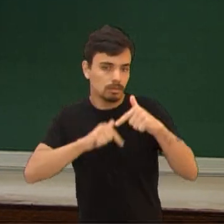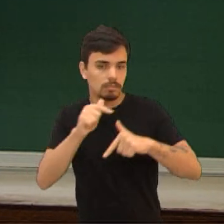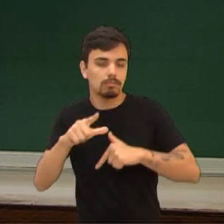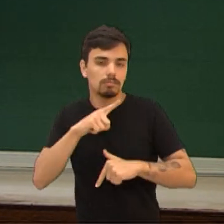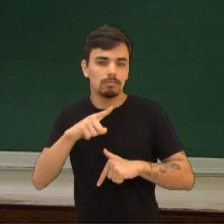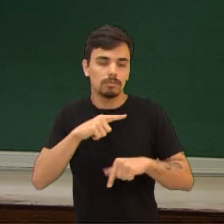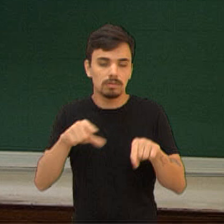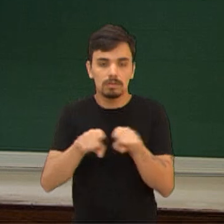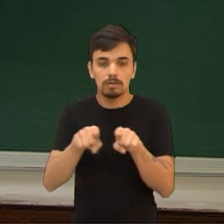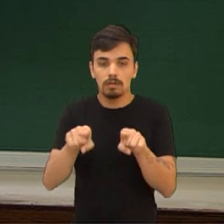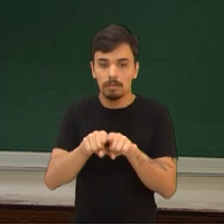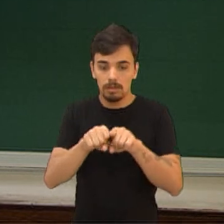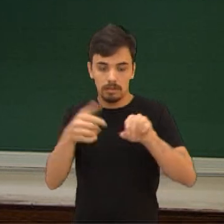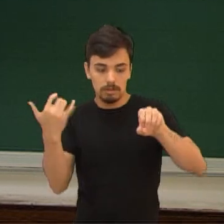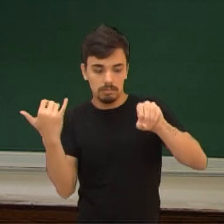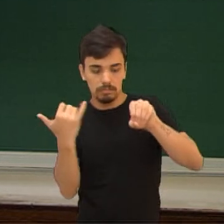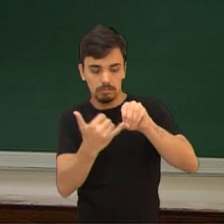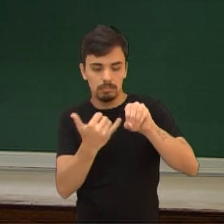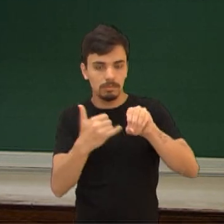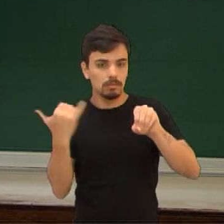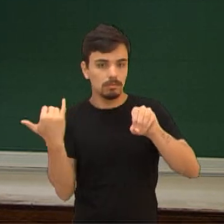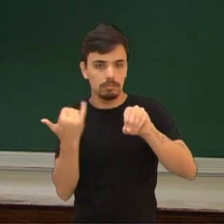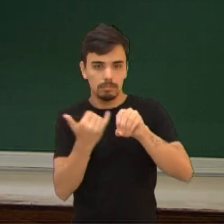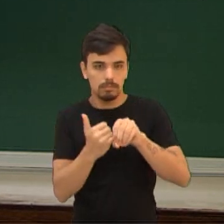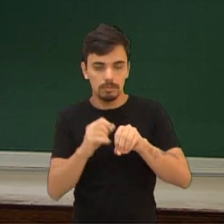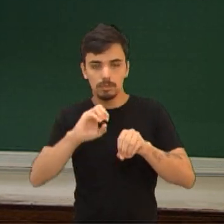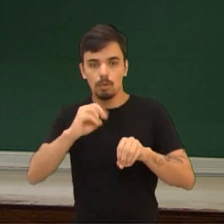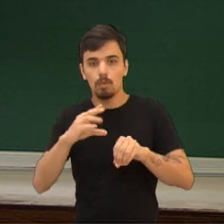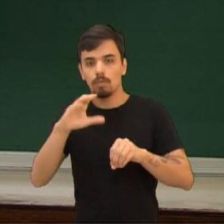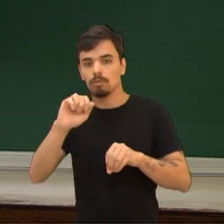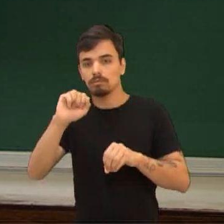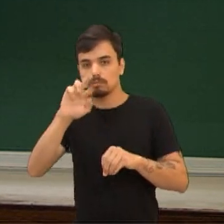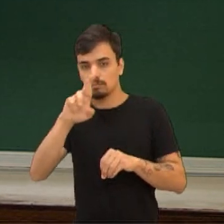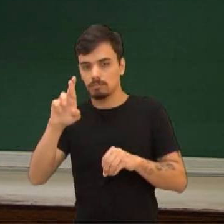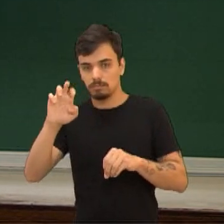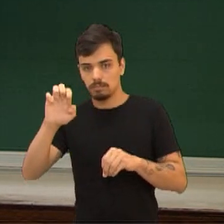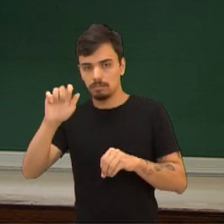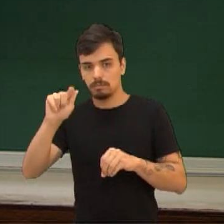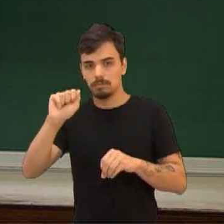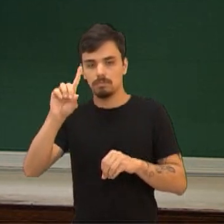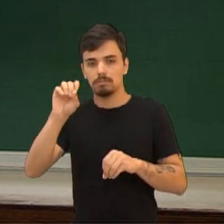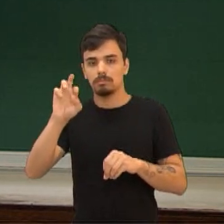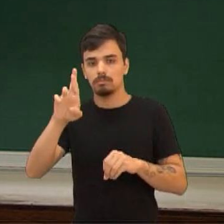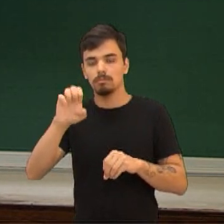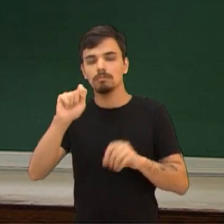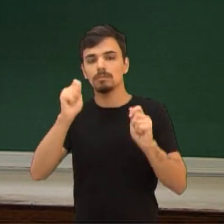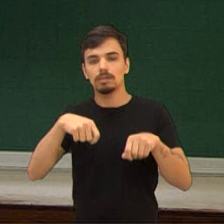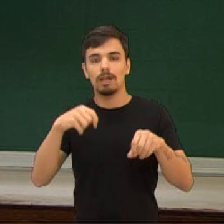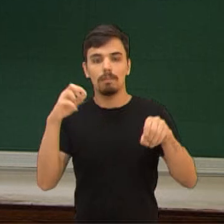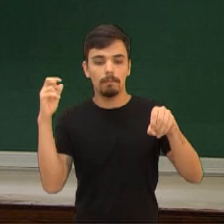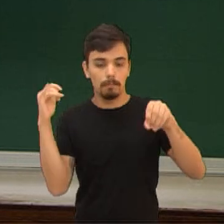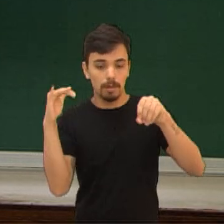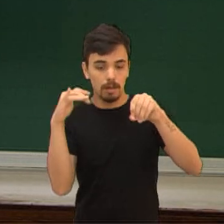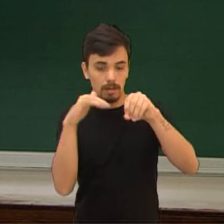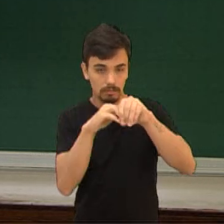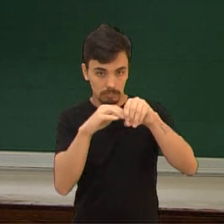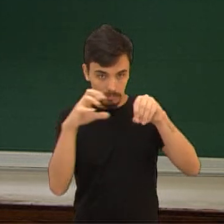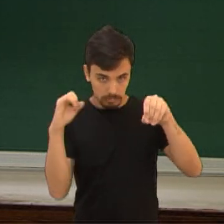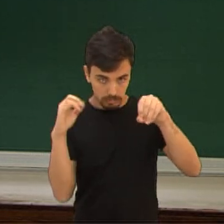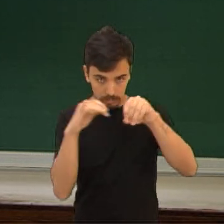os capacitores ou carregadores, né, eles servem para acumular energia ou